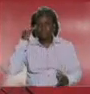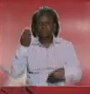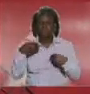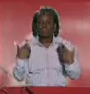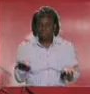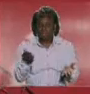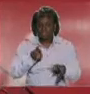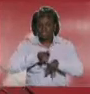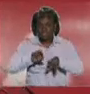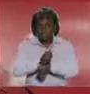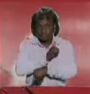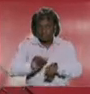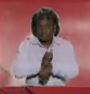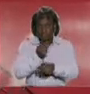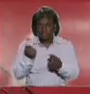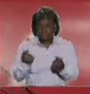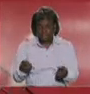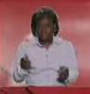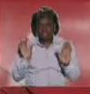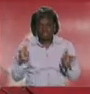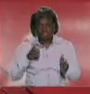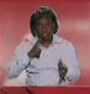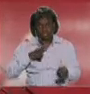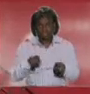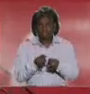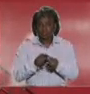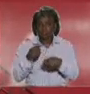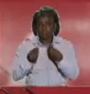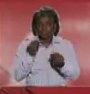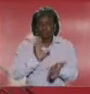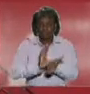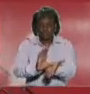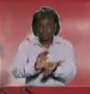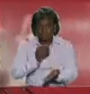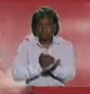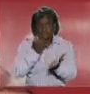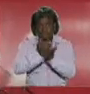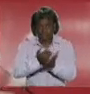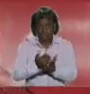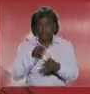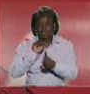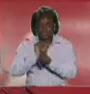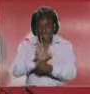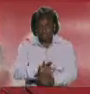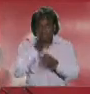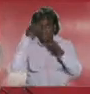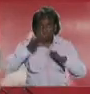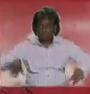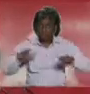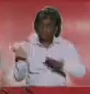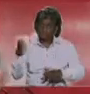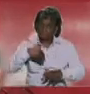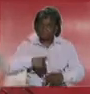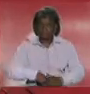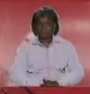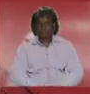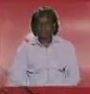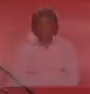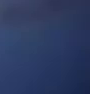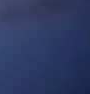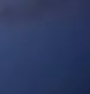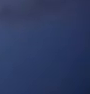quais são os mecanismos financeiros já disponíveis e o que está sendo feito para aumentar o volume de capital para negócios de impacto social. Vem